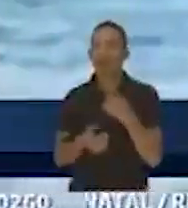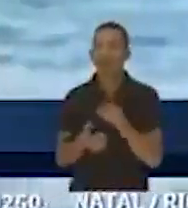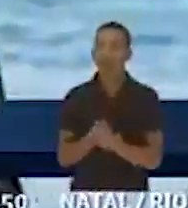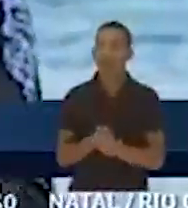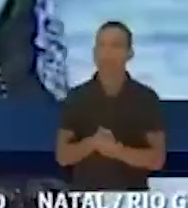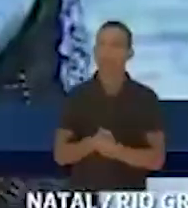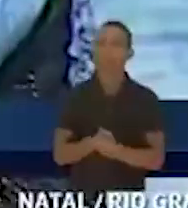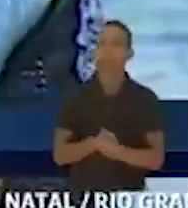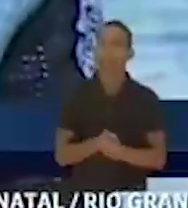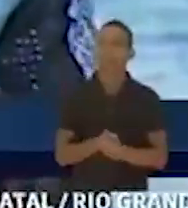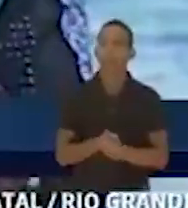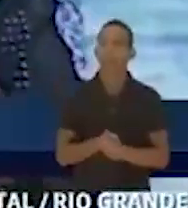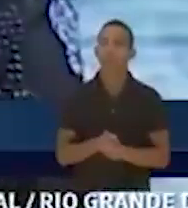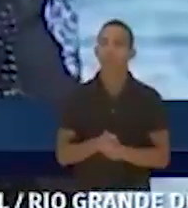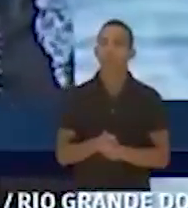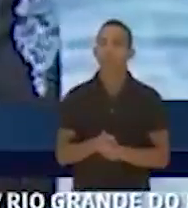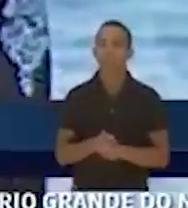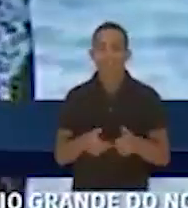Gastar sem ter.